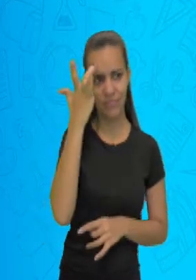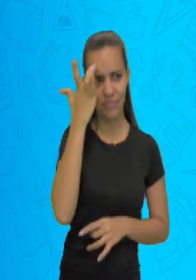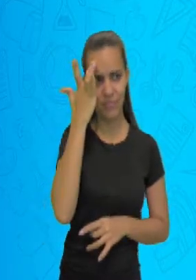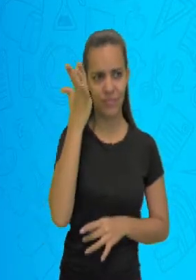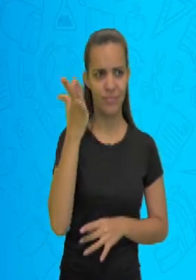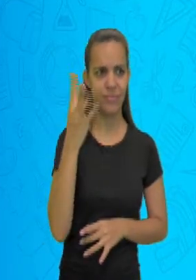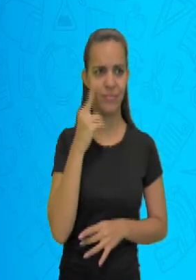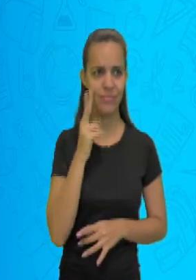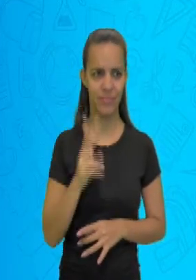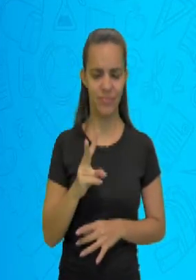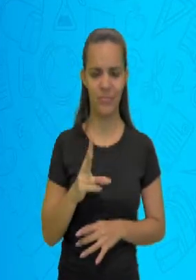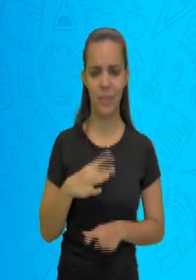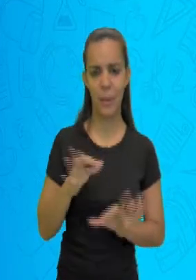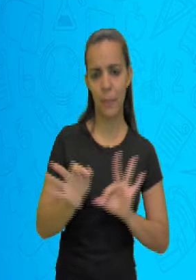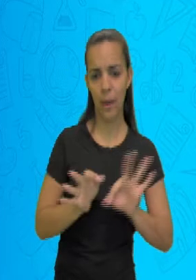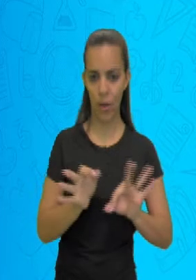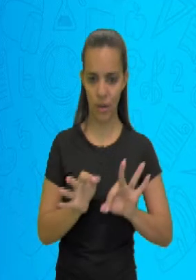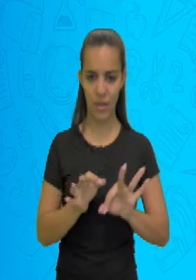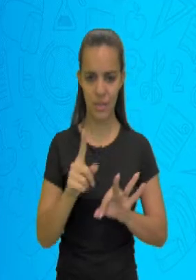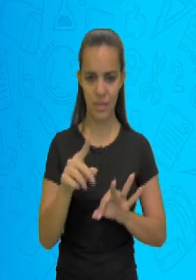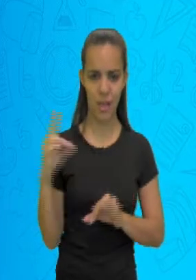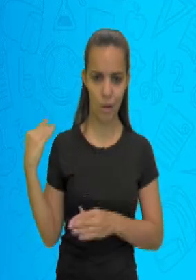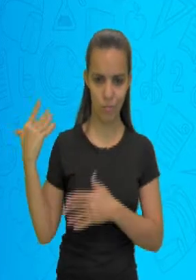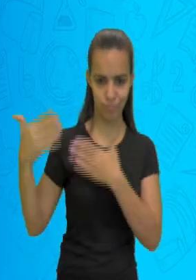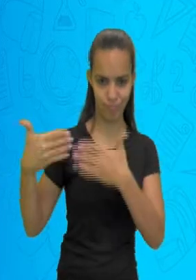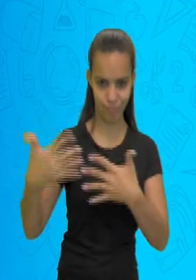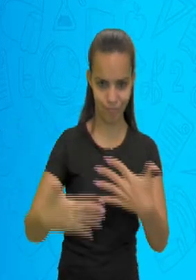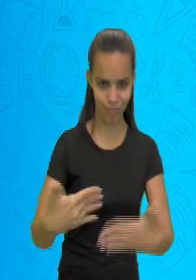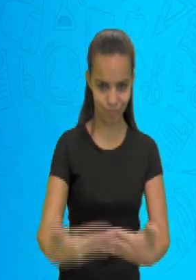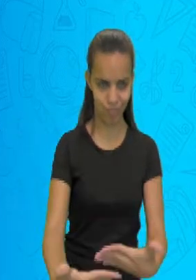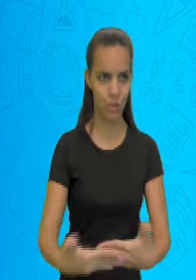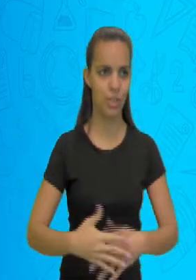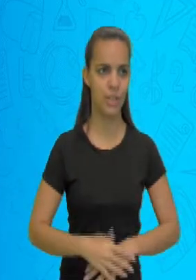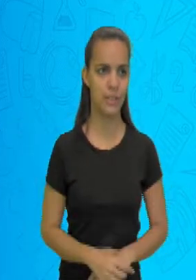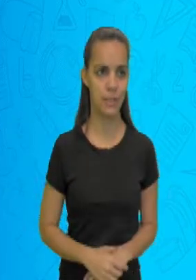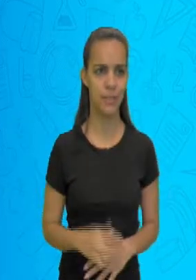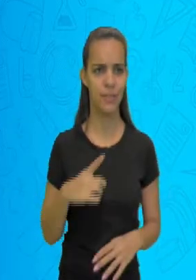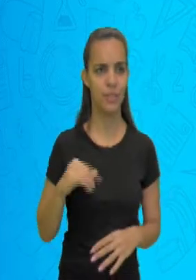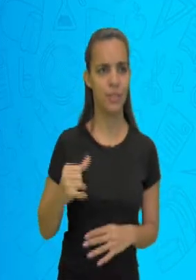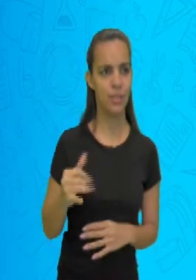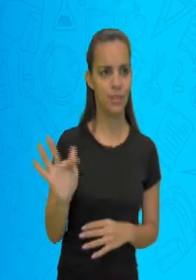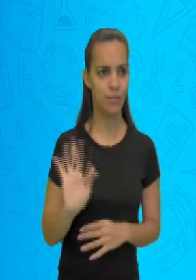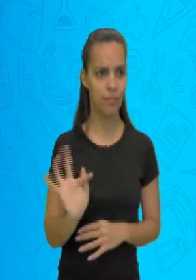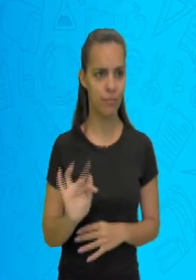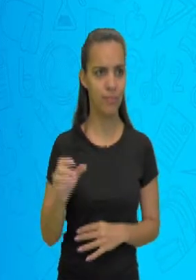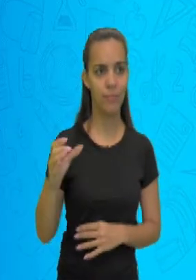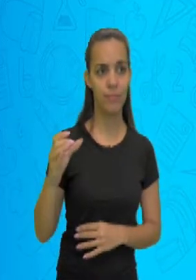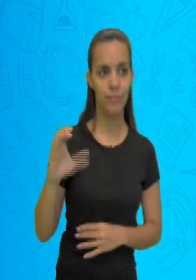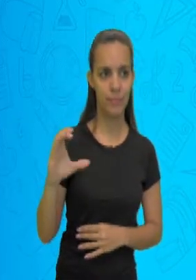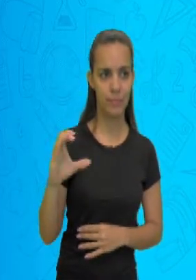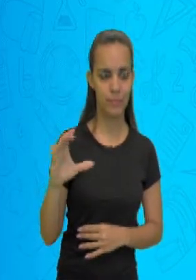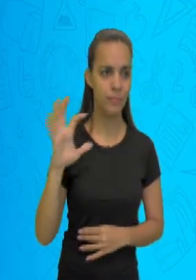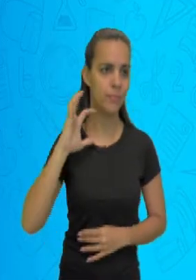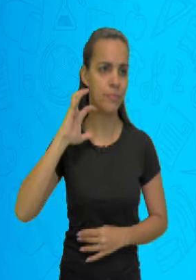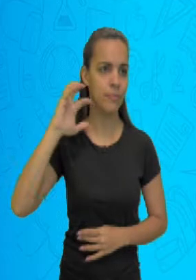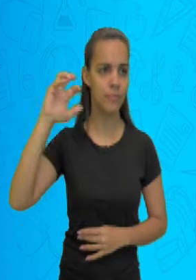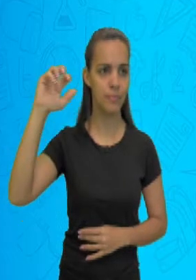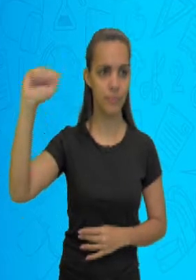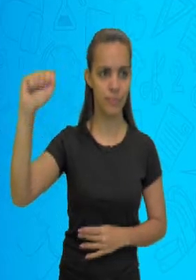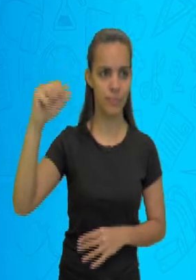uma rotina de vocês. Por exemplo, nós temos janeiro, fevereiro, março,